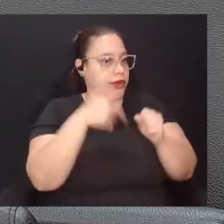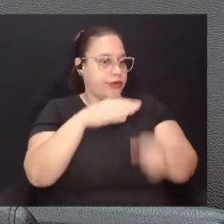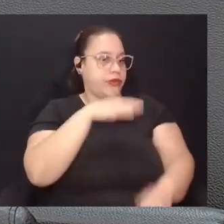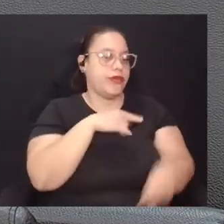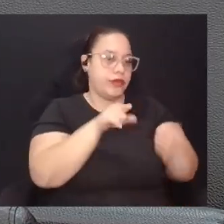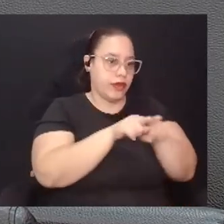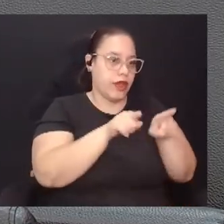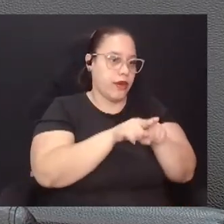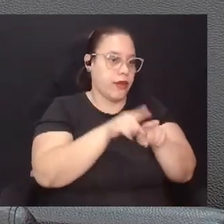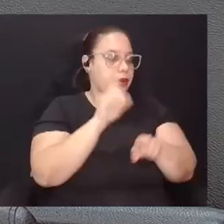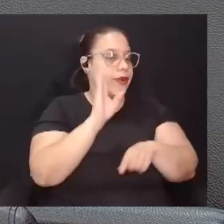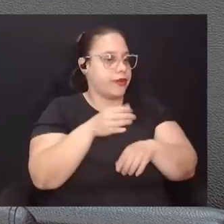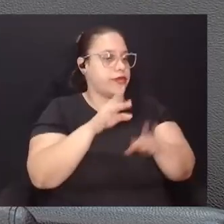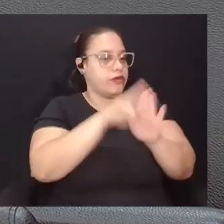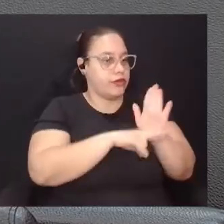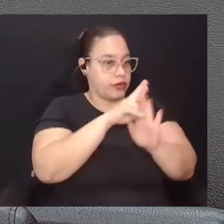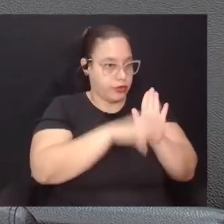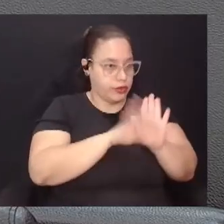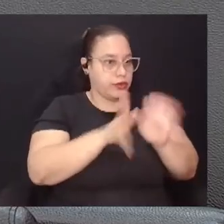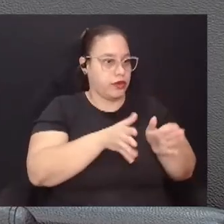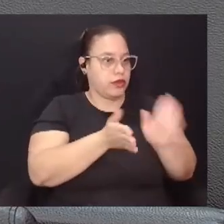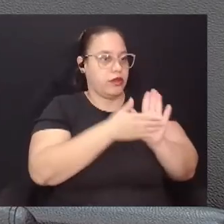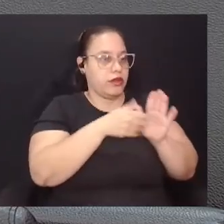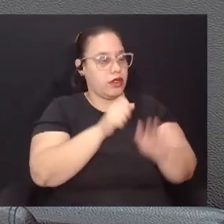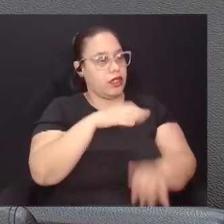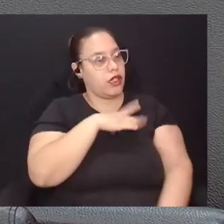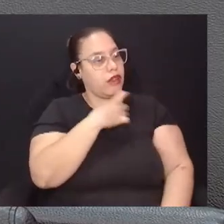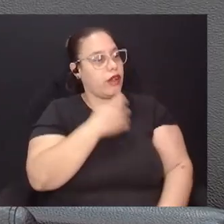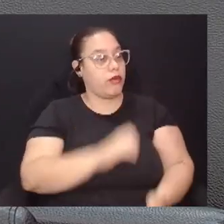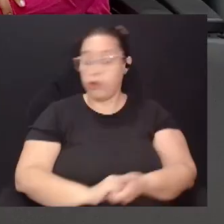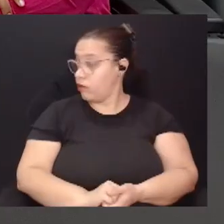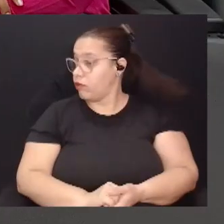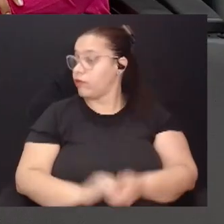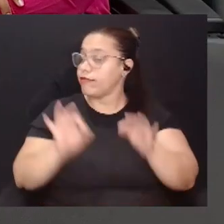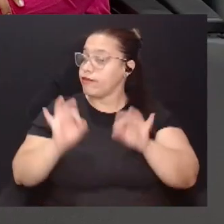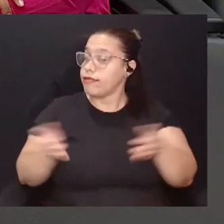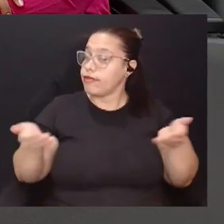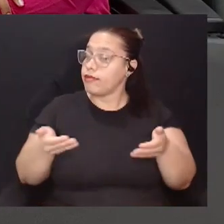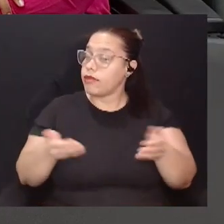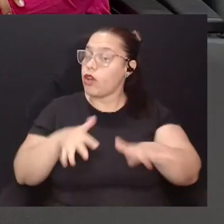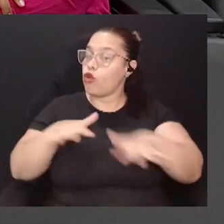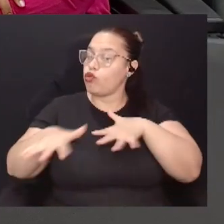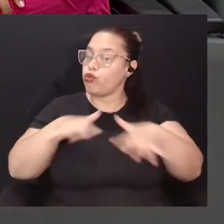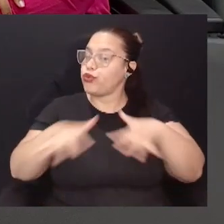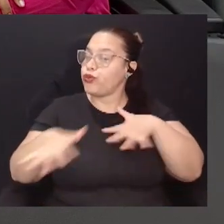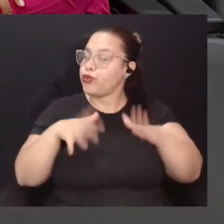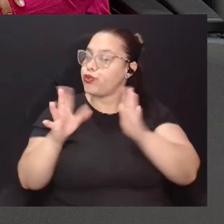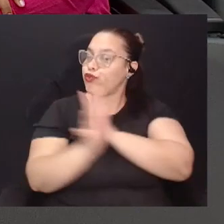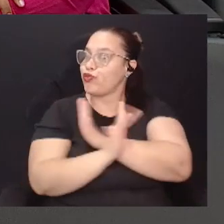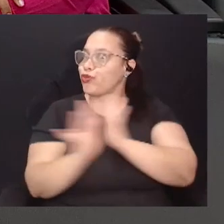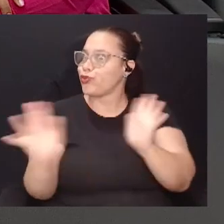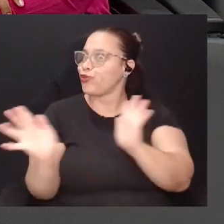em outras cidades também, que já tinha esse processo de regulamentação para aplicar na cidade de Campinas. Perfeito. Agora sobre